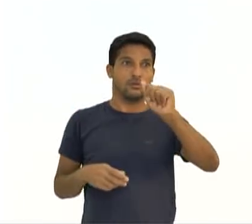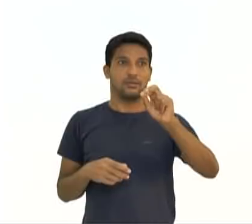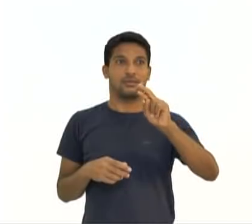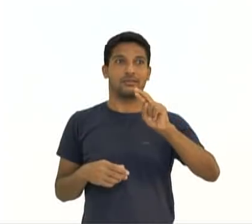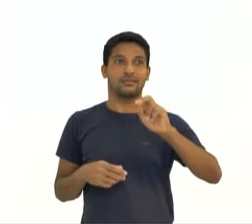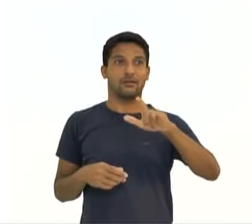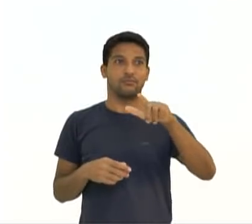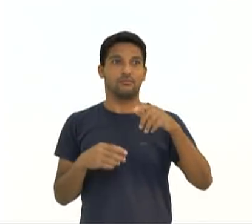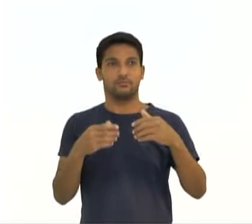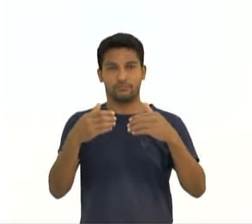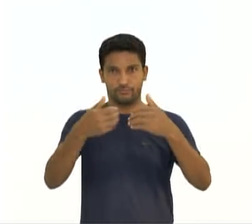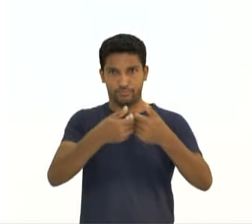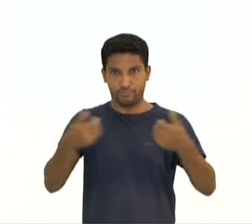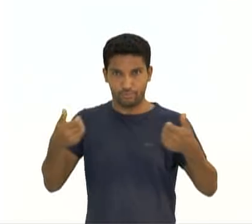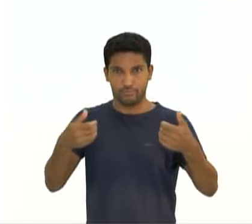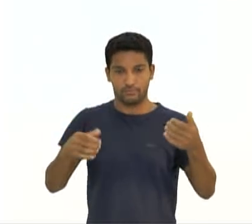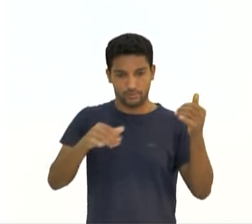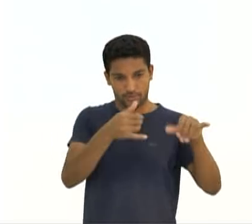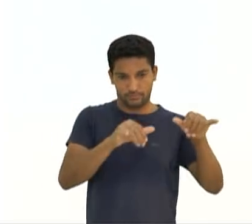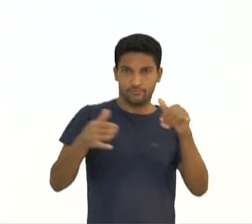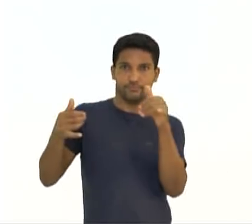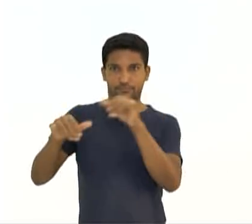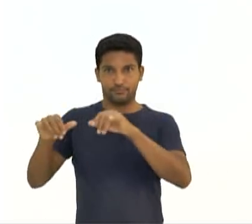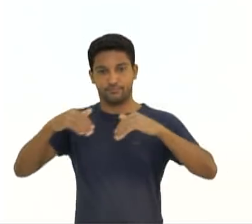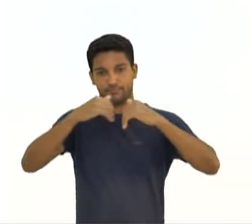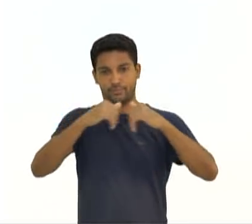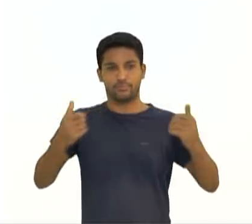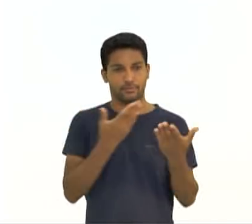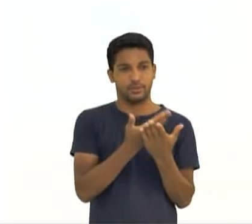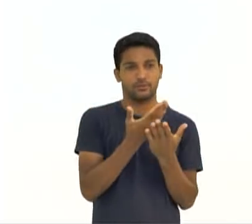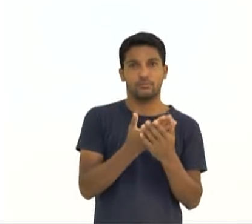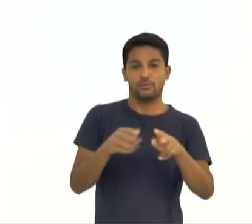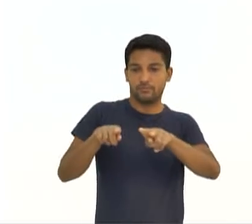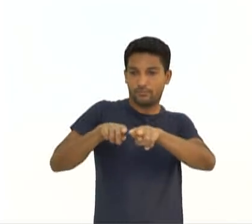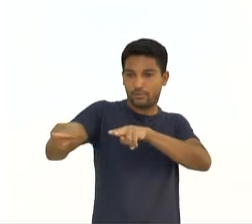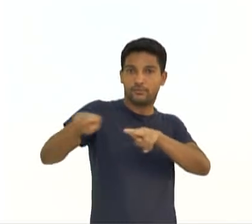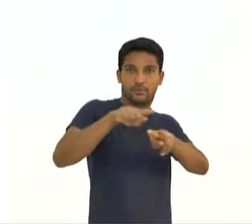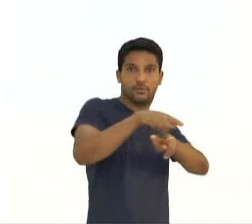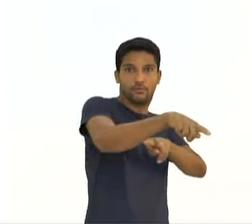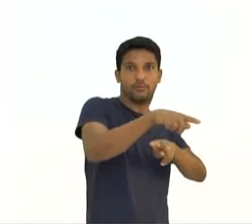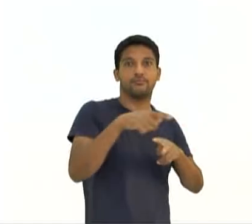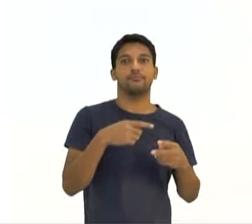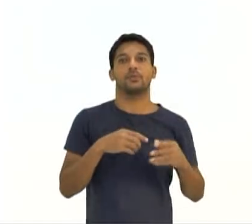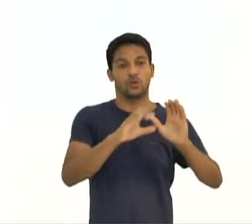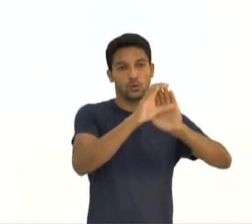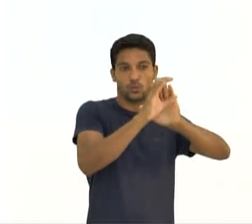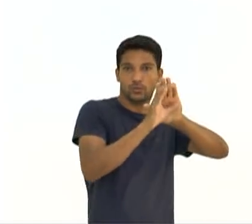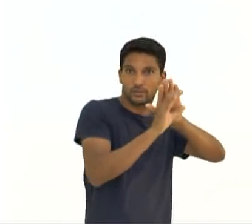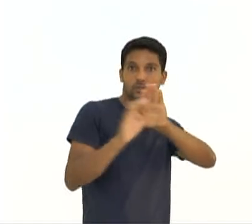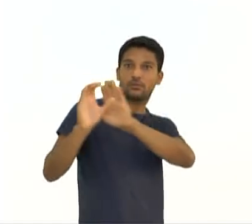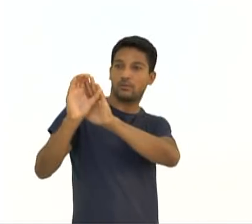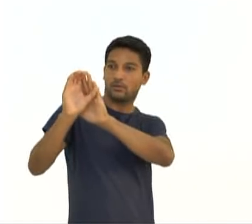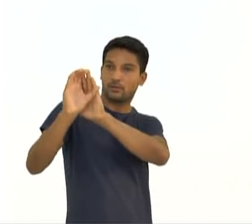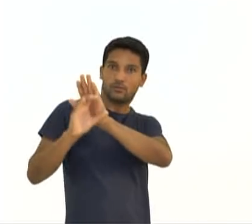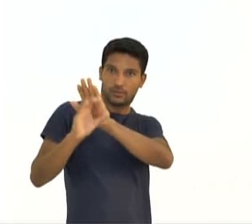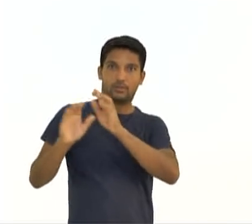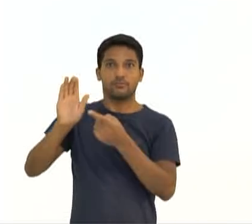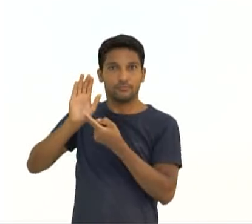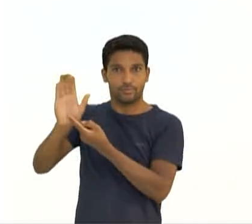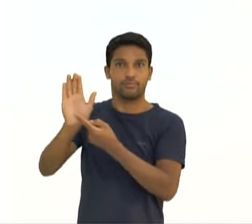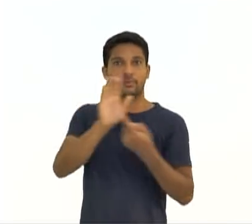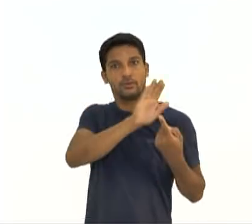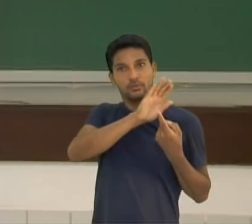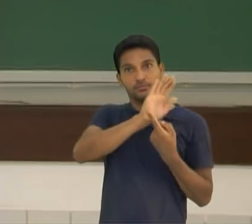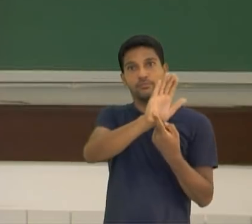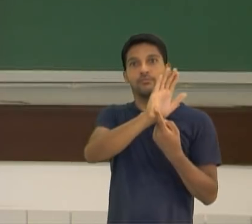e trouxe então o primeiro conceito, né? A primeira definição de química inorgânica e a primeira definição de